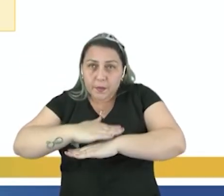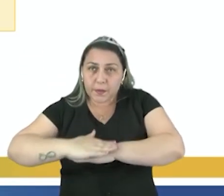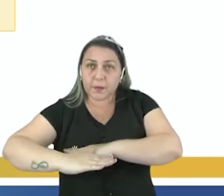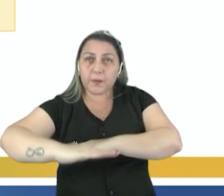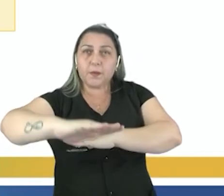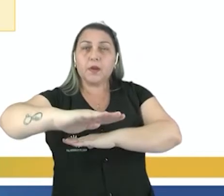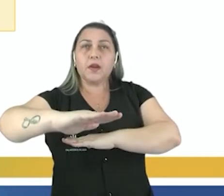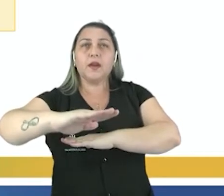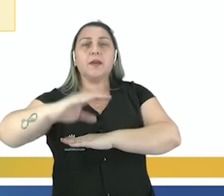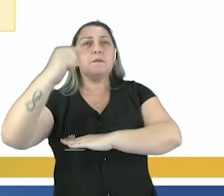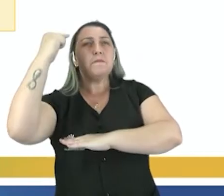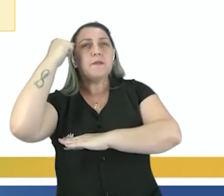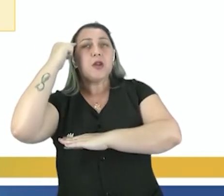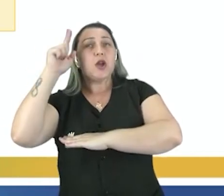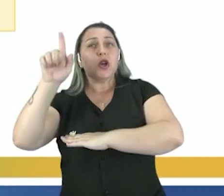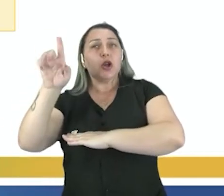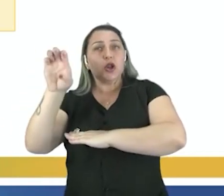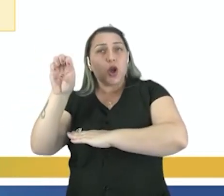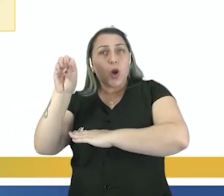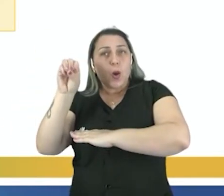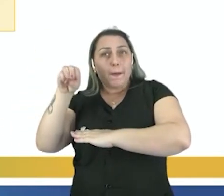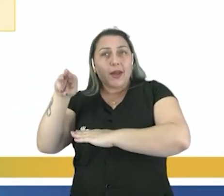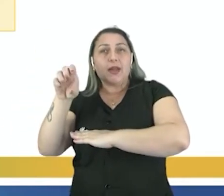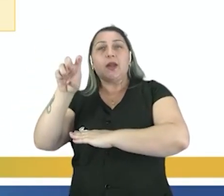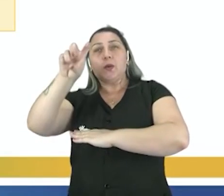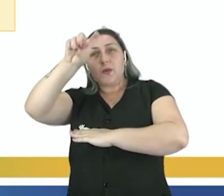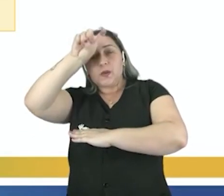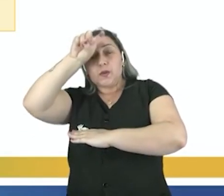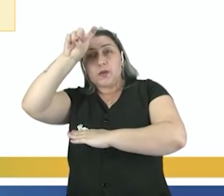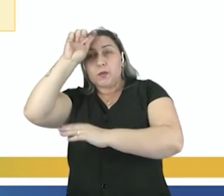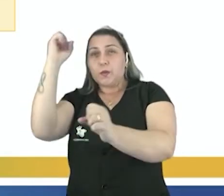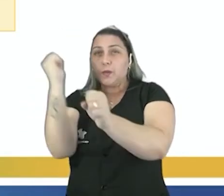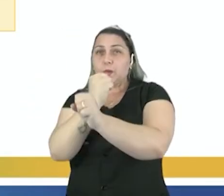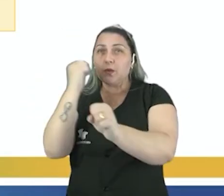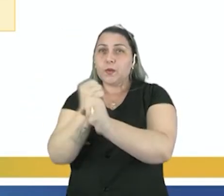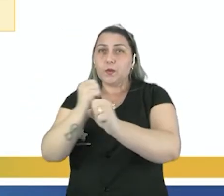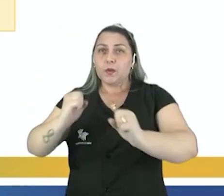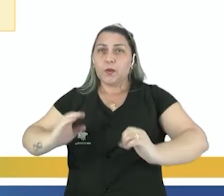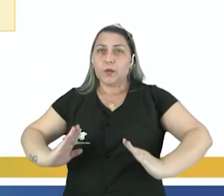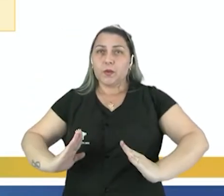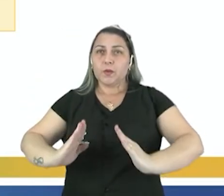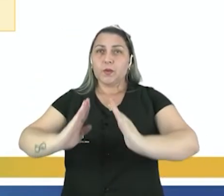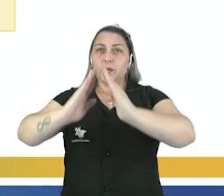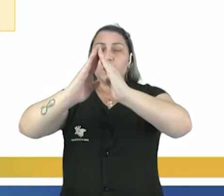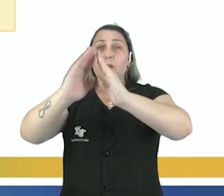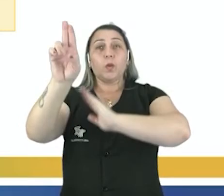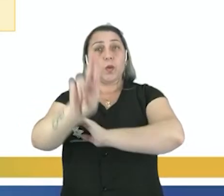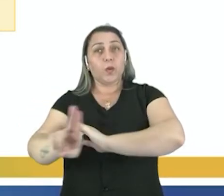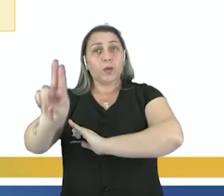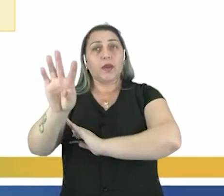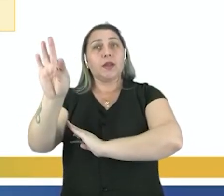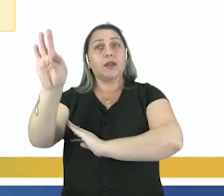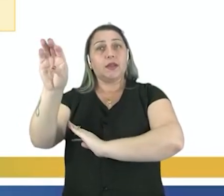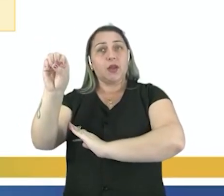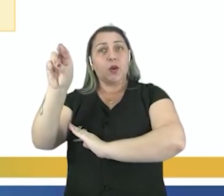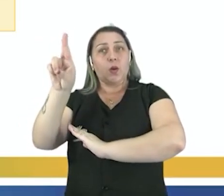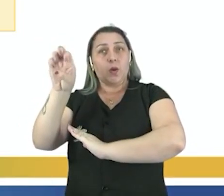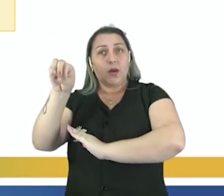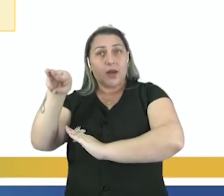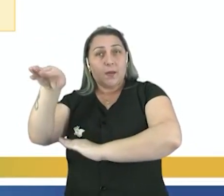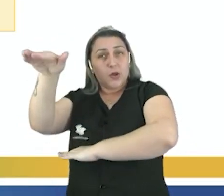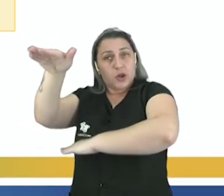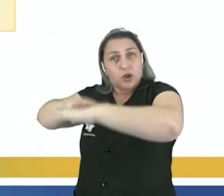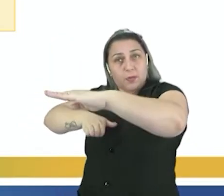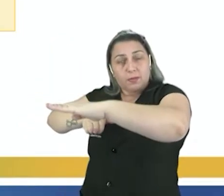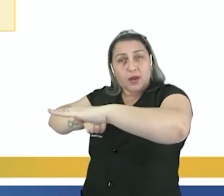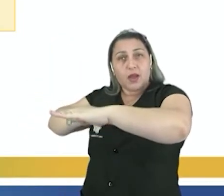Então, imagine como é que os egípcios conseguiram construir as pirâmides, justamente utilizando o teorema de Tales. O Tales foi